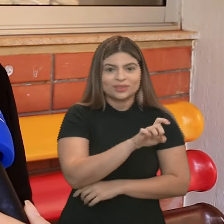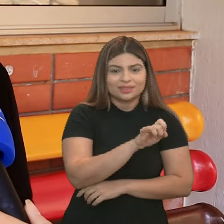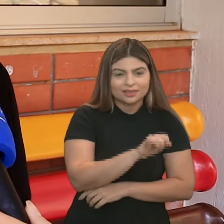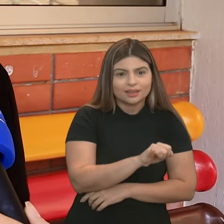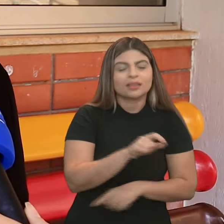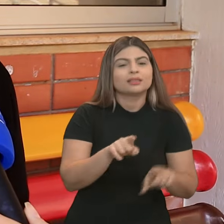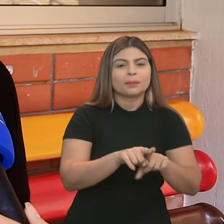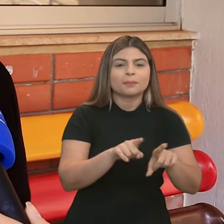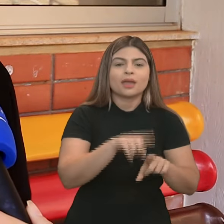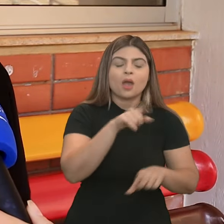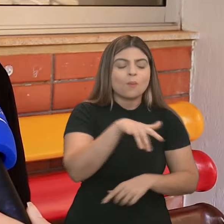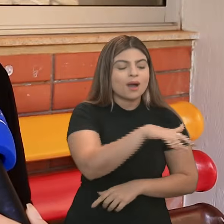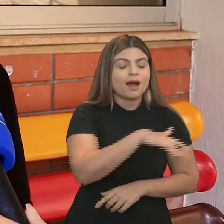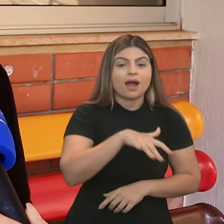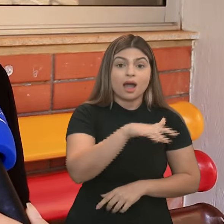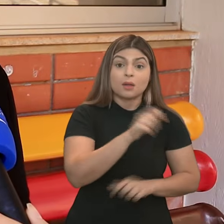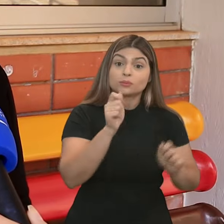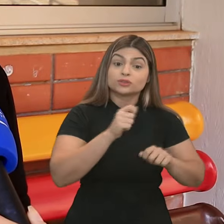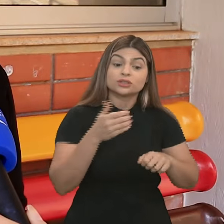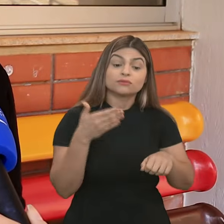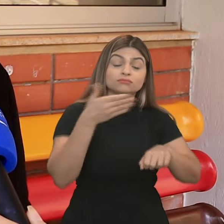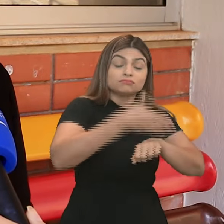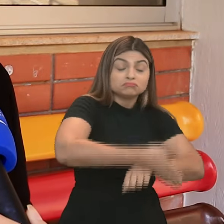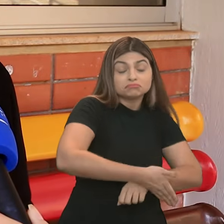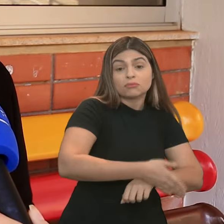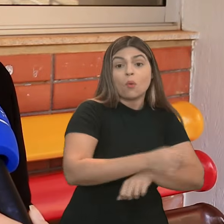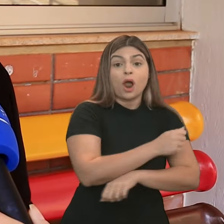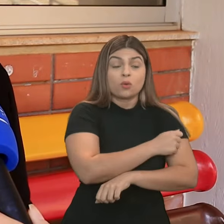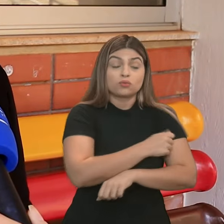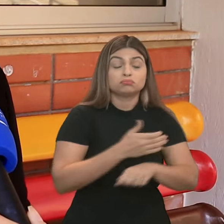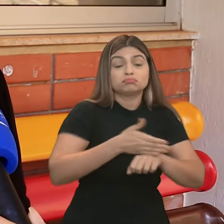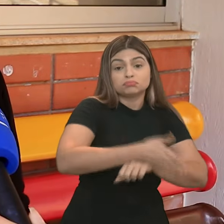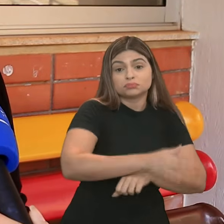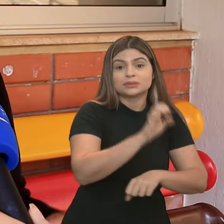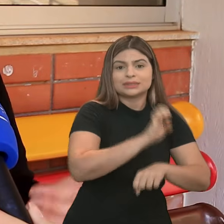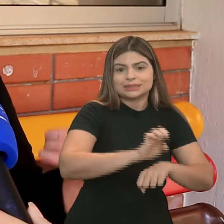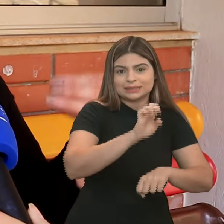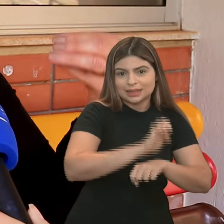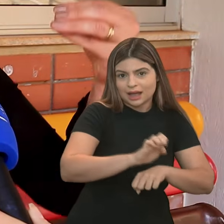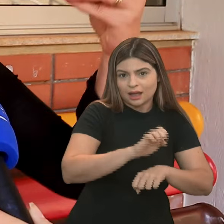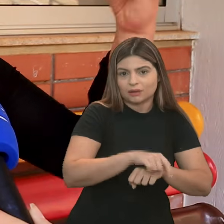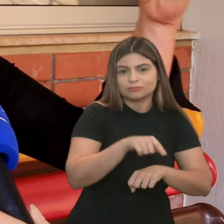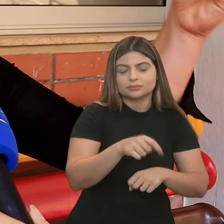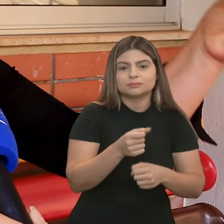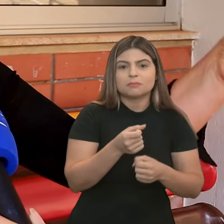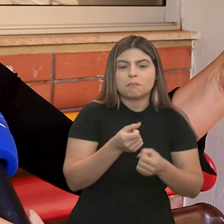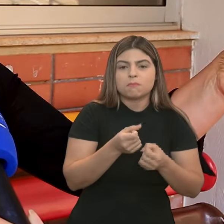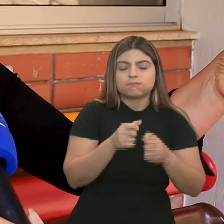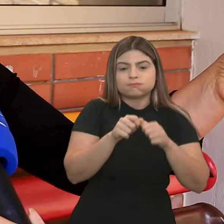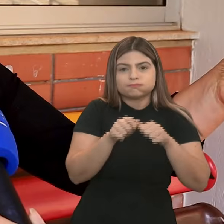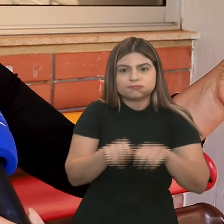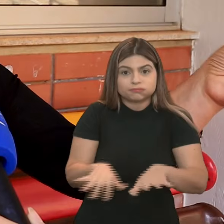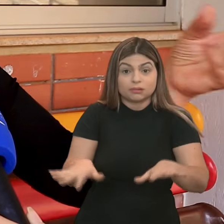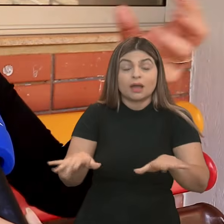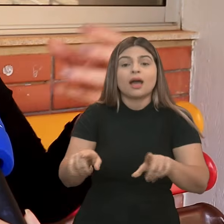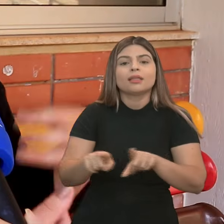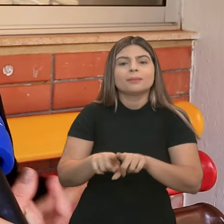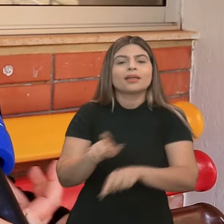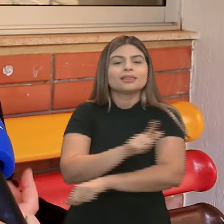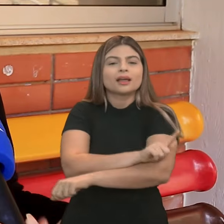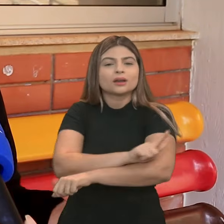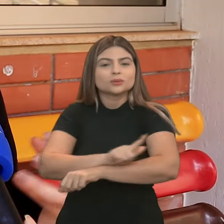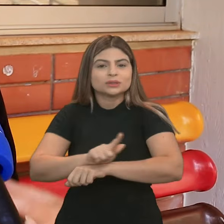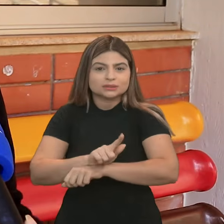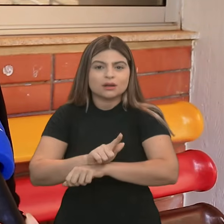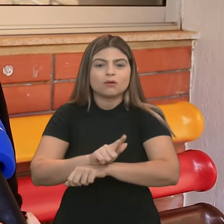de estágio em que os estudantes venham até aqui, então isso reverbera na graduação e